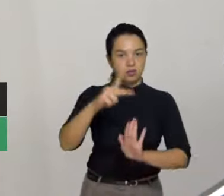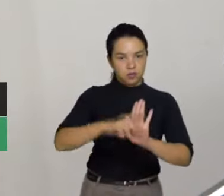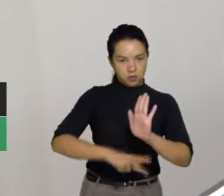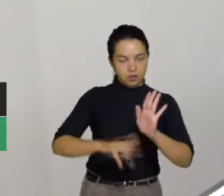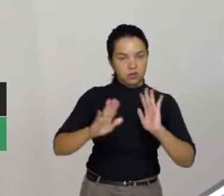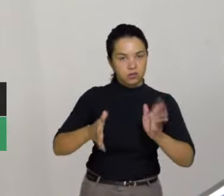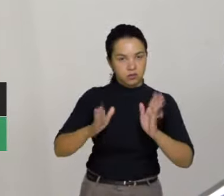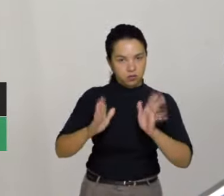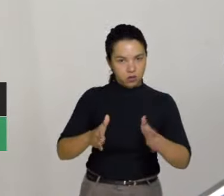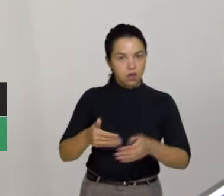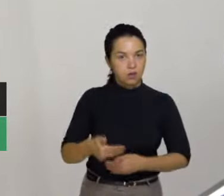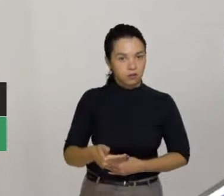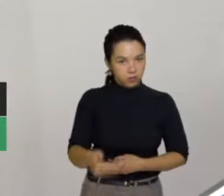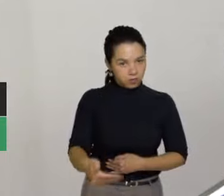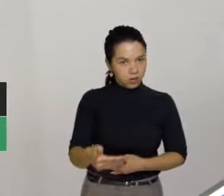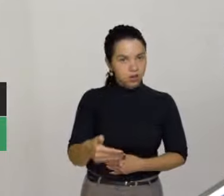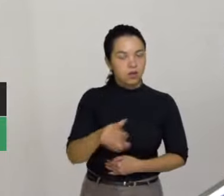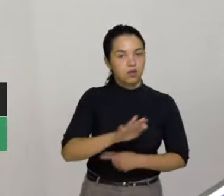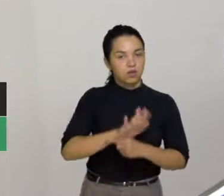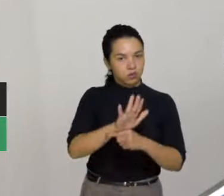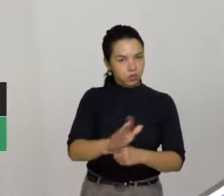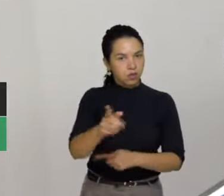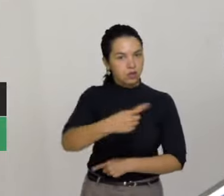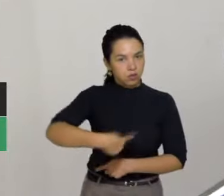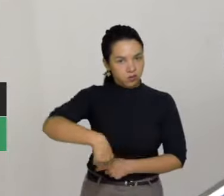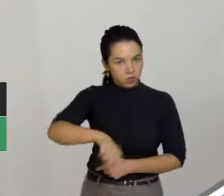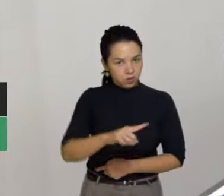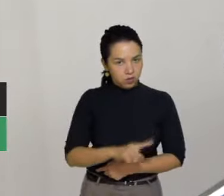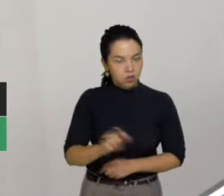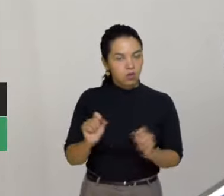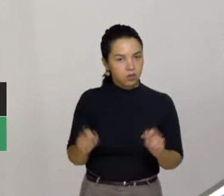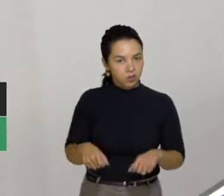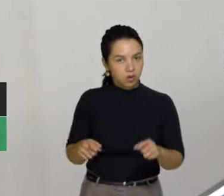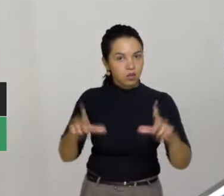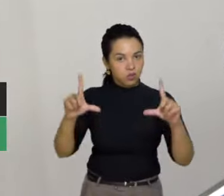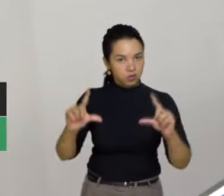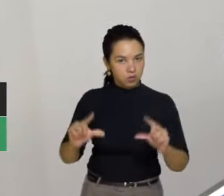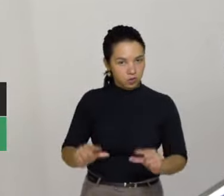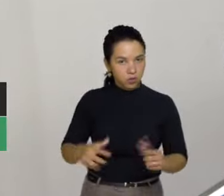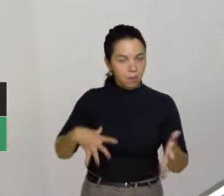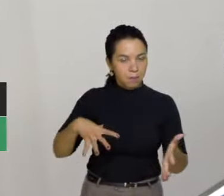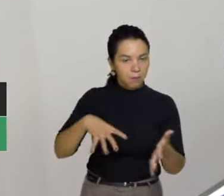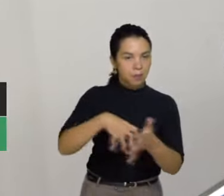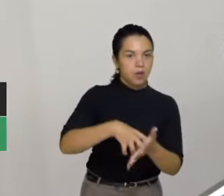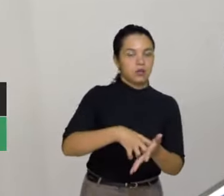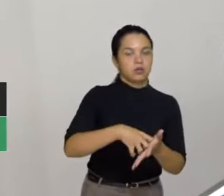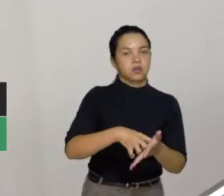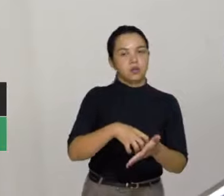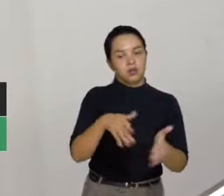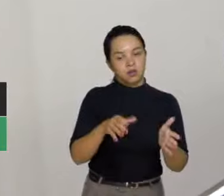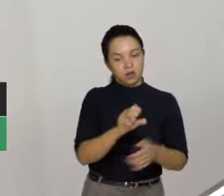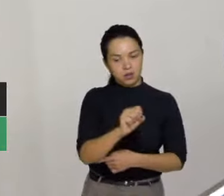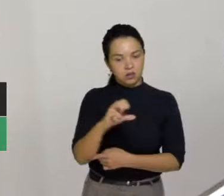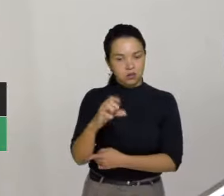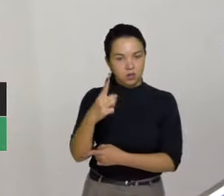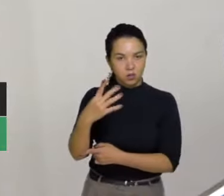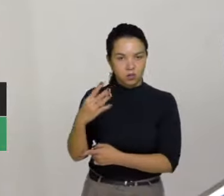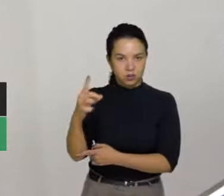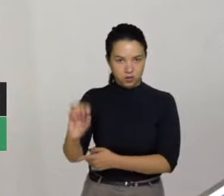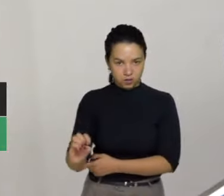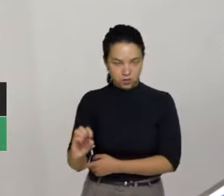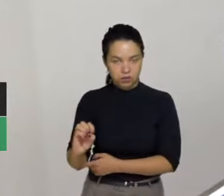que vão fazer com que a gente consiga diminuir esse impacto de acidentes na SC-410. São